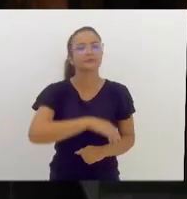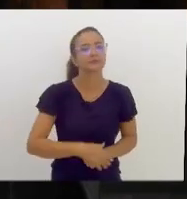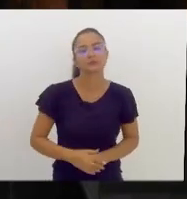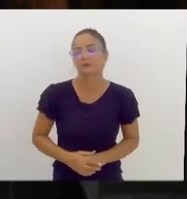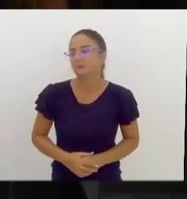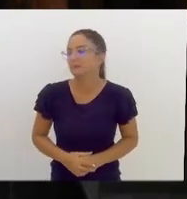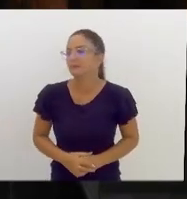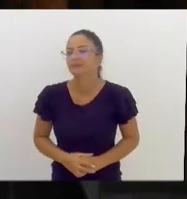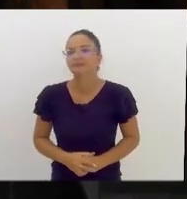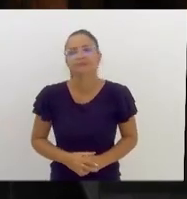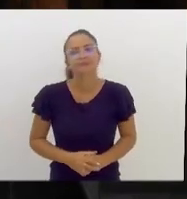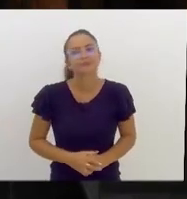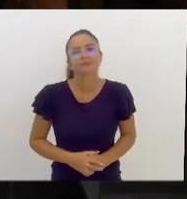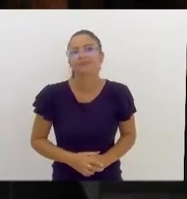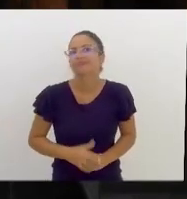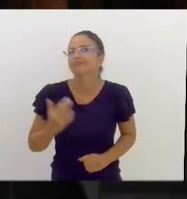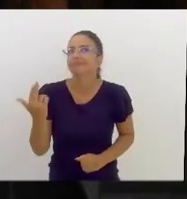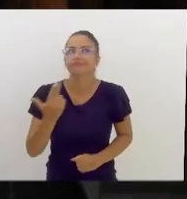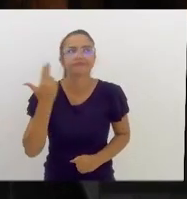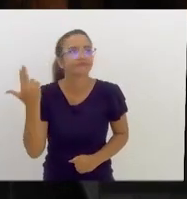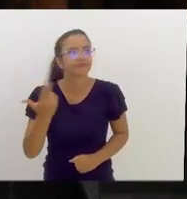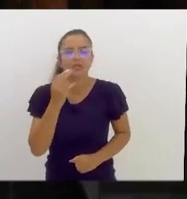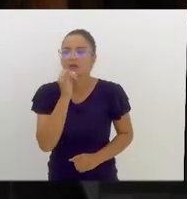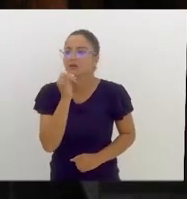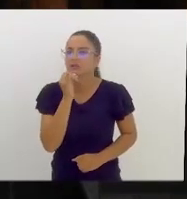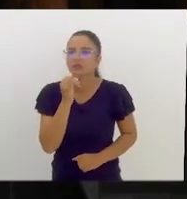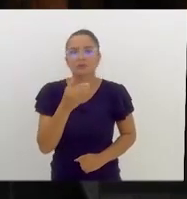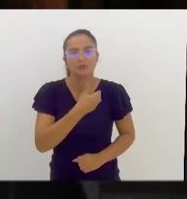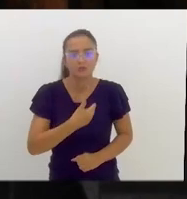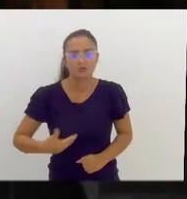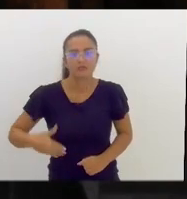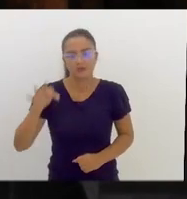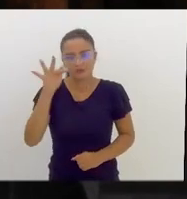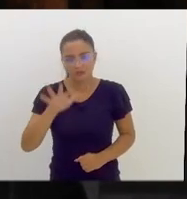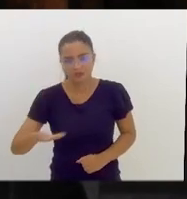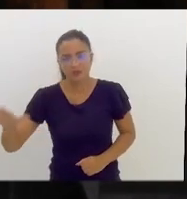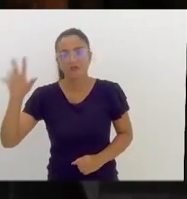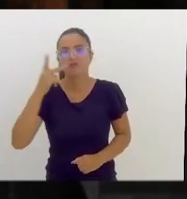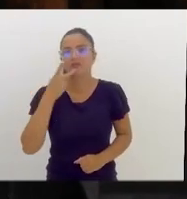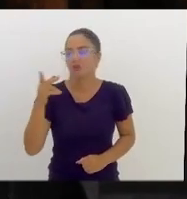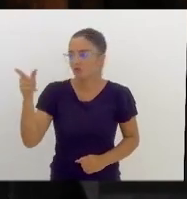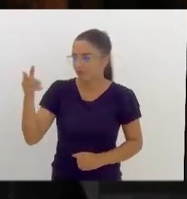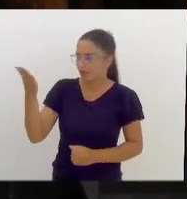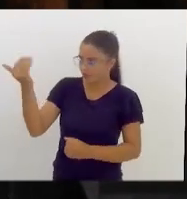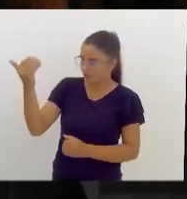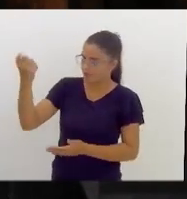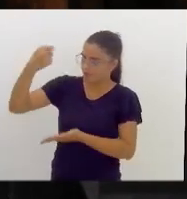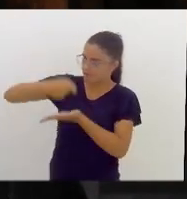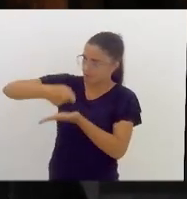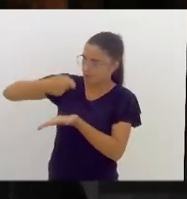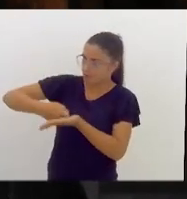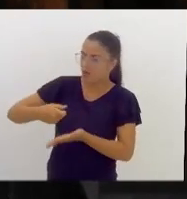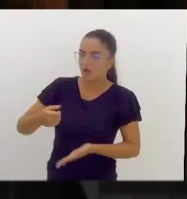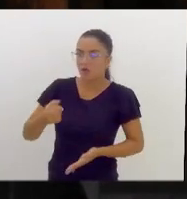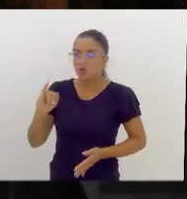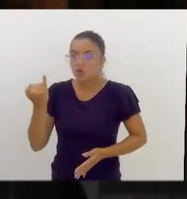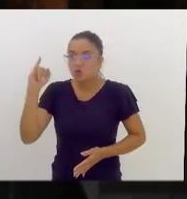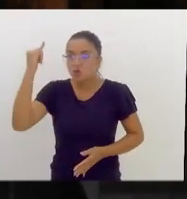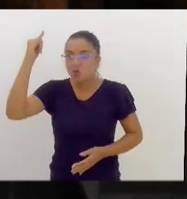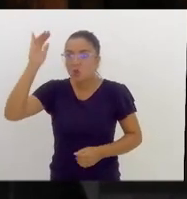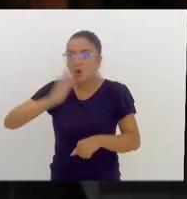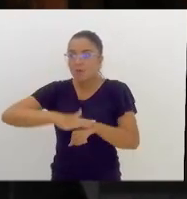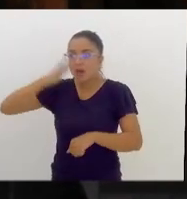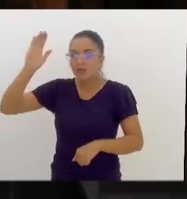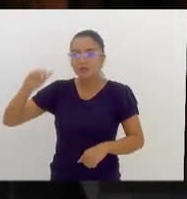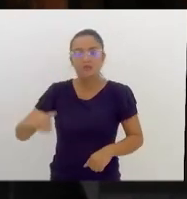inaceitáveis. Não dá para o governo federal cobrar do estado do Rio de Janeiro uma taxa de juros mais alta do